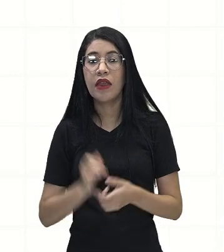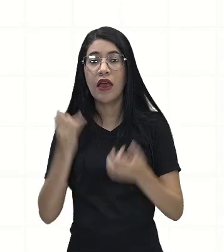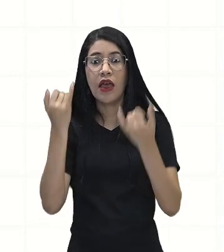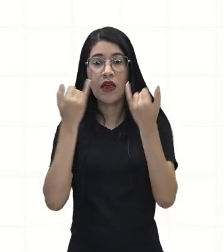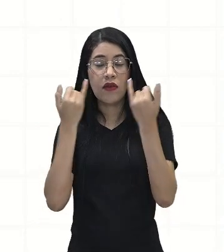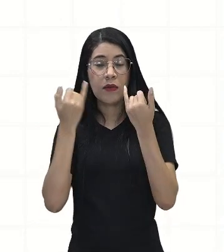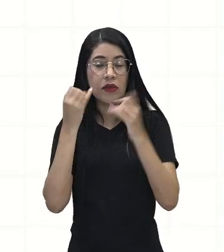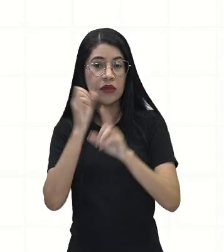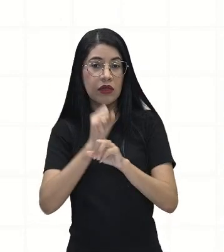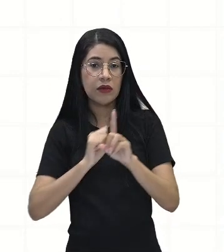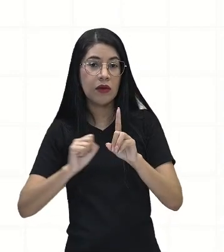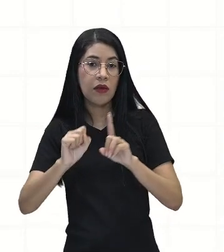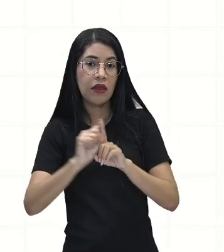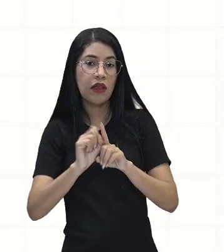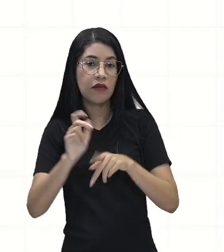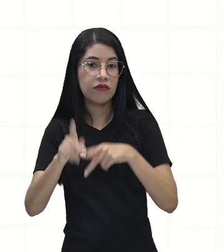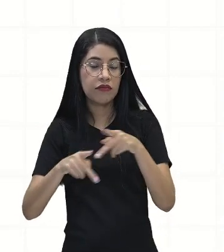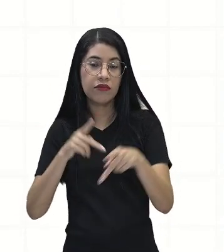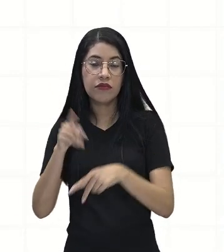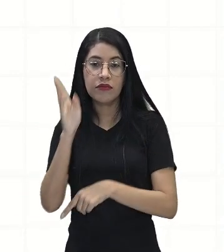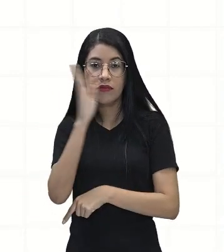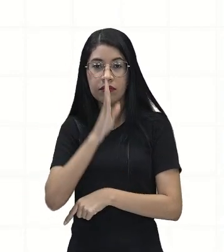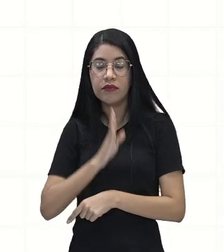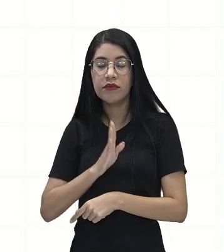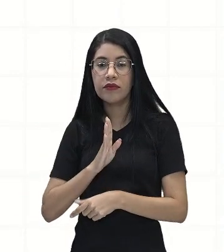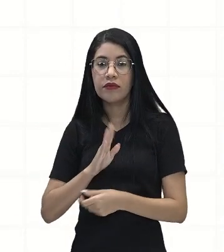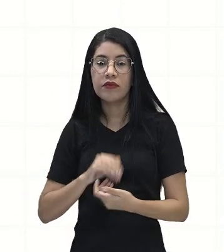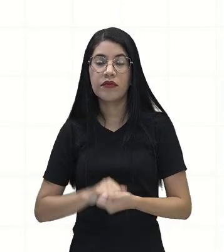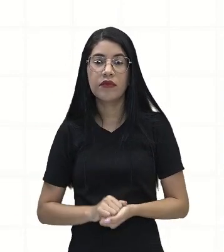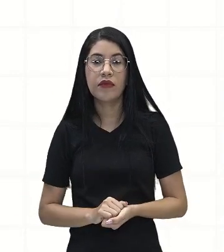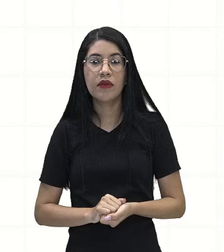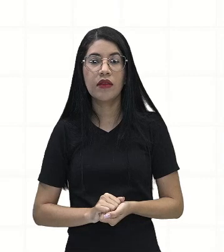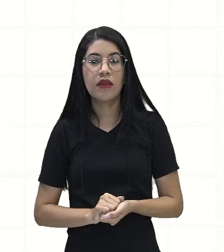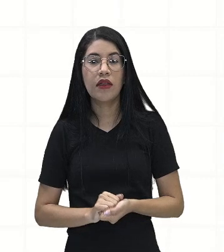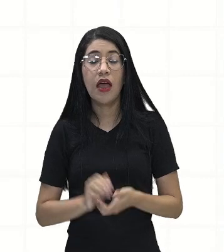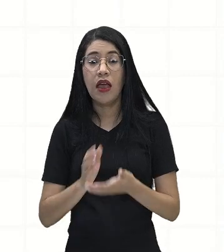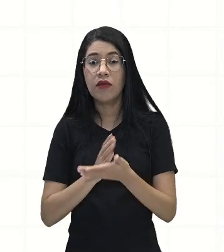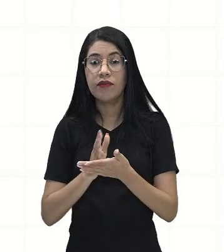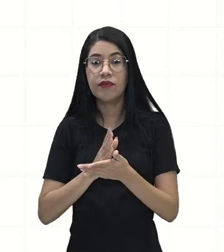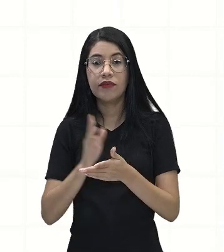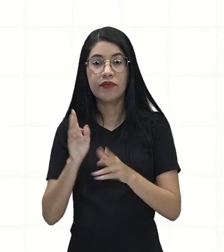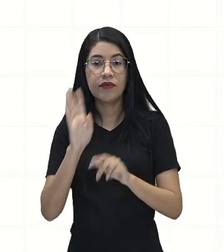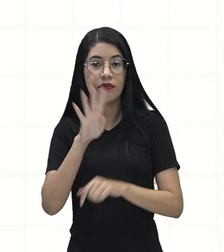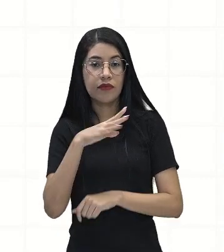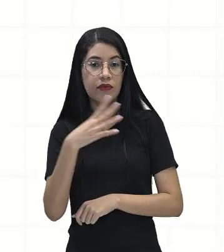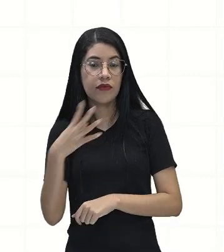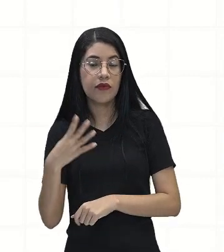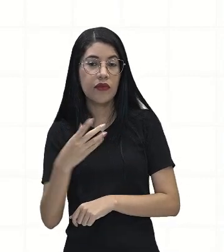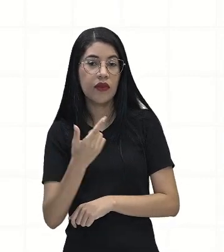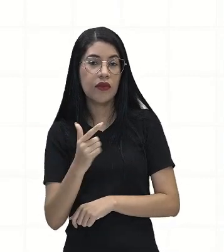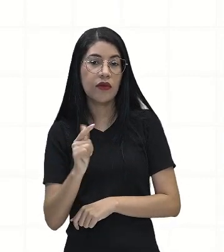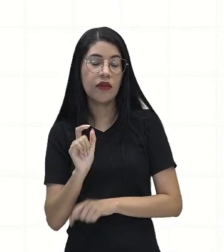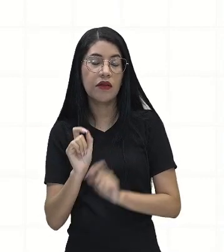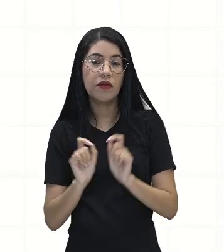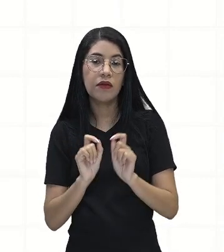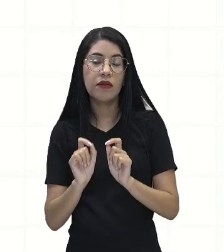sociais da população brasileira, algumas dessas tabelas elas não vêm